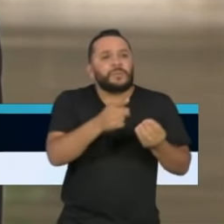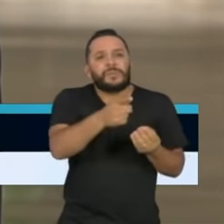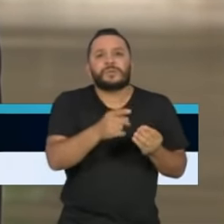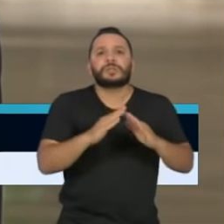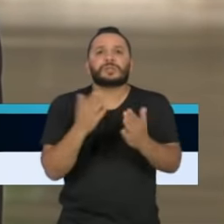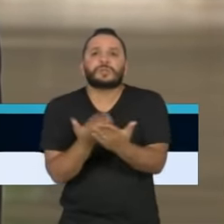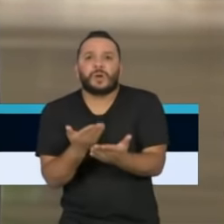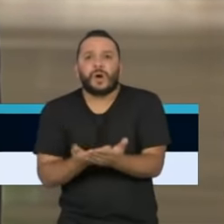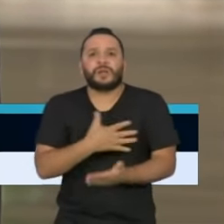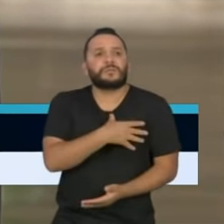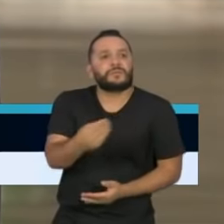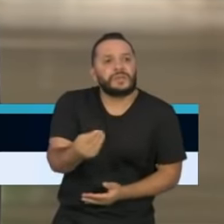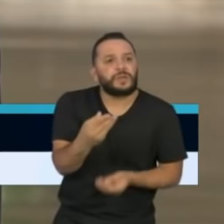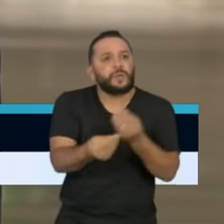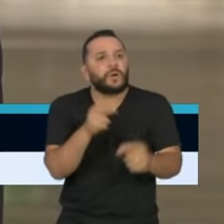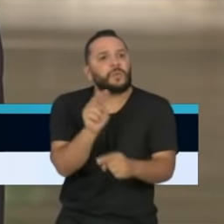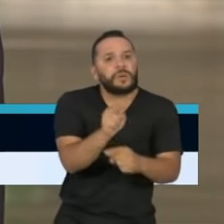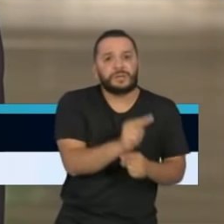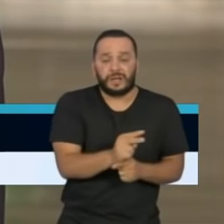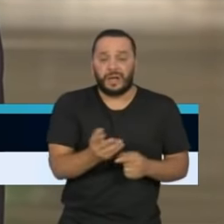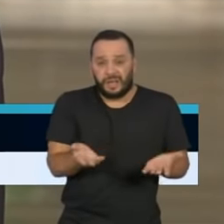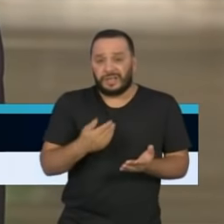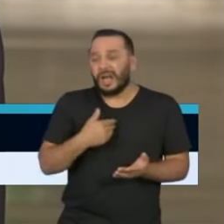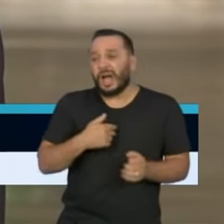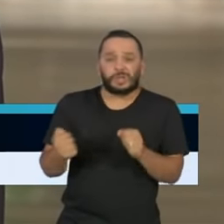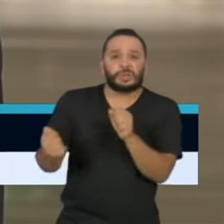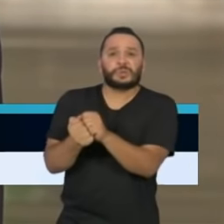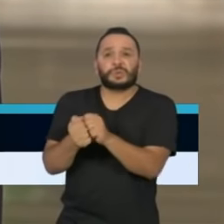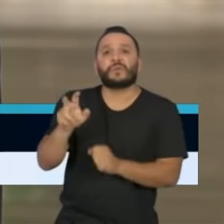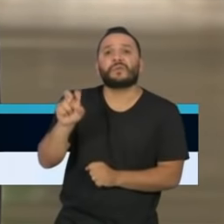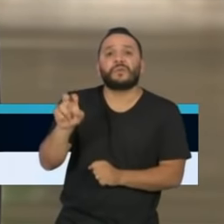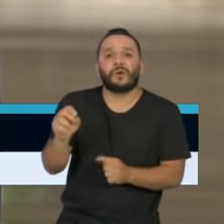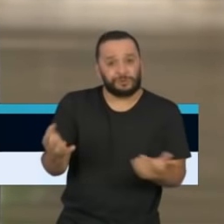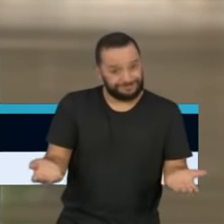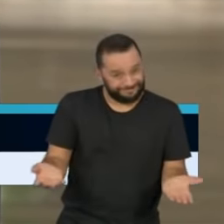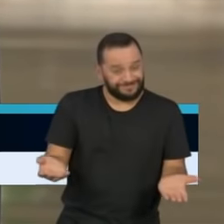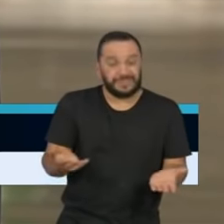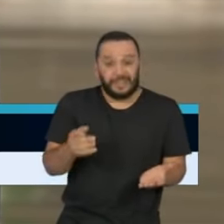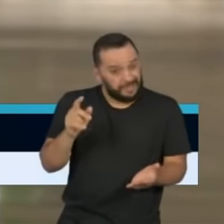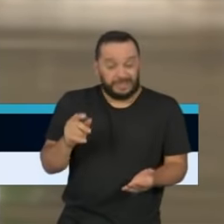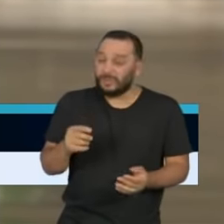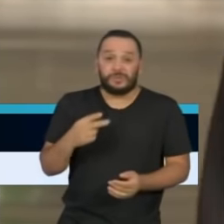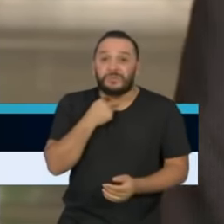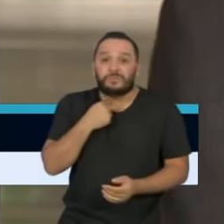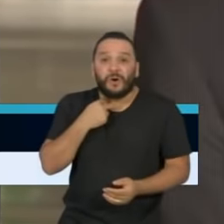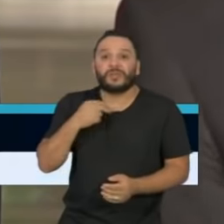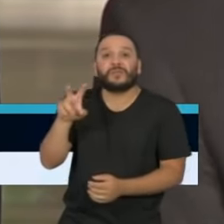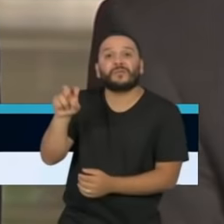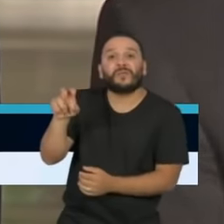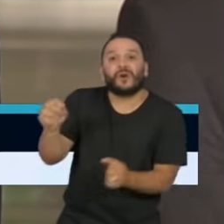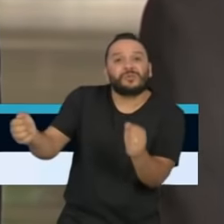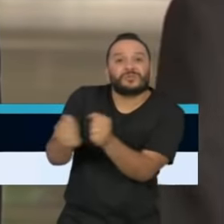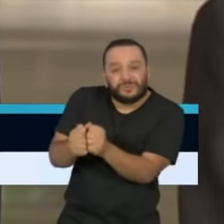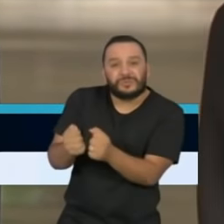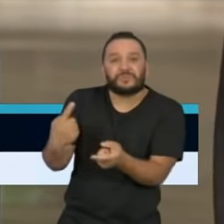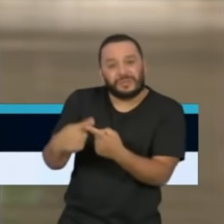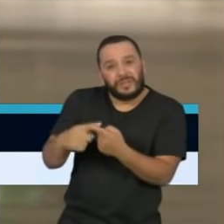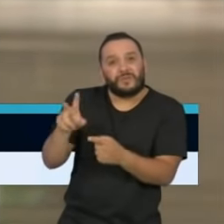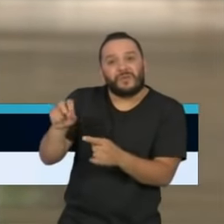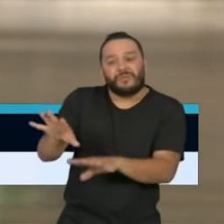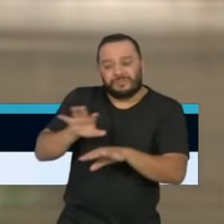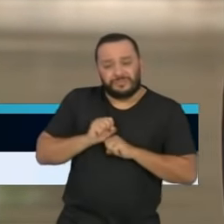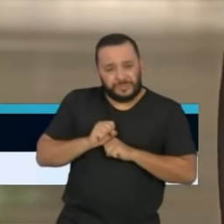essa semana, né? E muitos responderam que vão deixar sim com os avós. Eu queria saber, e a recomendação não é deixar, queria saber se o governo já está estudando